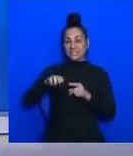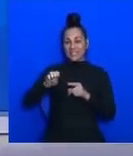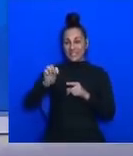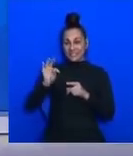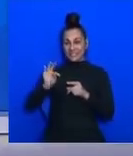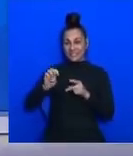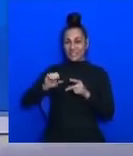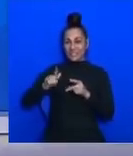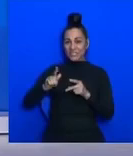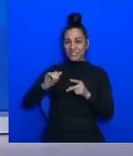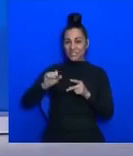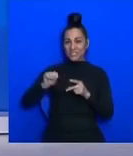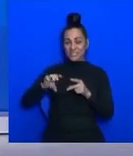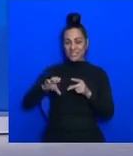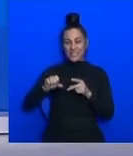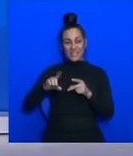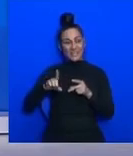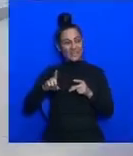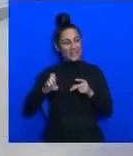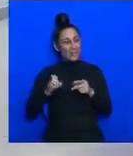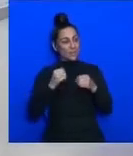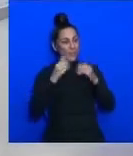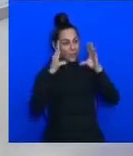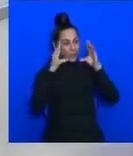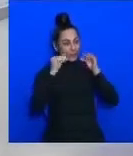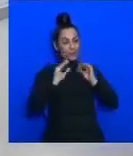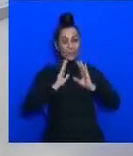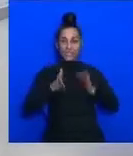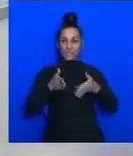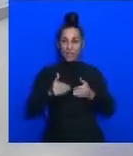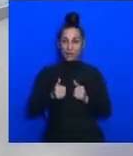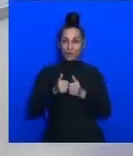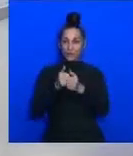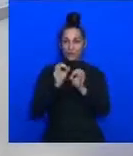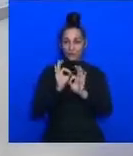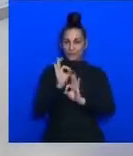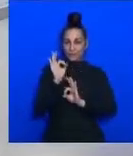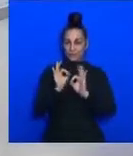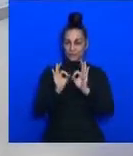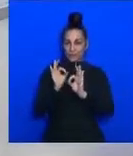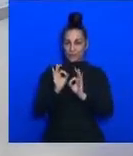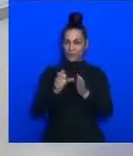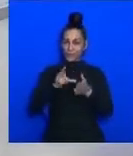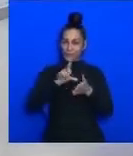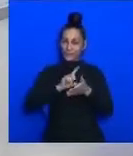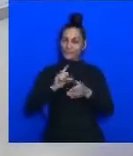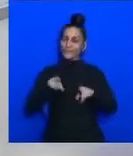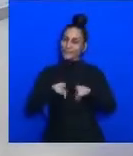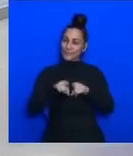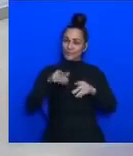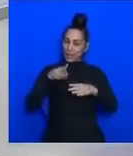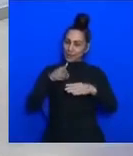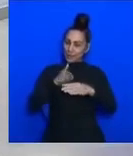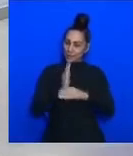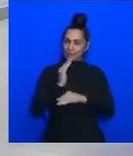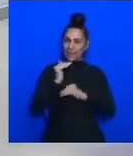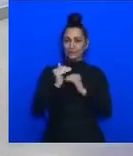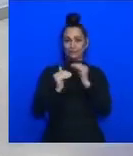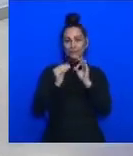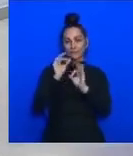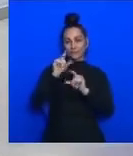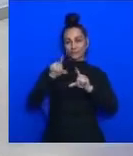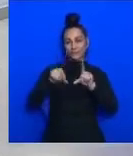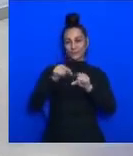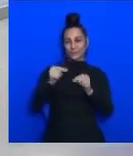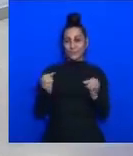Gisele Ramos. Boa noite. Boa noite. Boa noite. Elas já acompanharam todos os procedimentos prévios e agora também vão validar cada passo deste